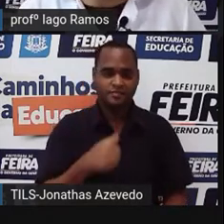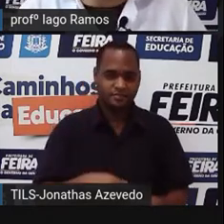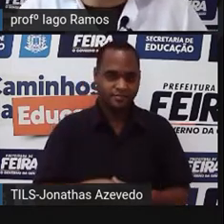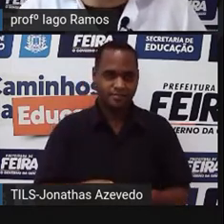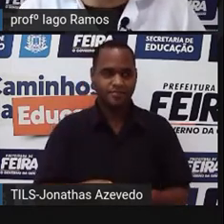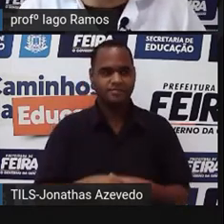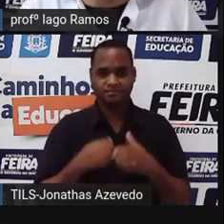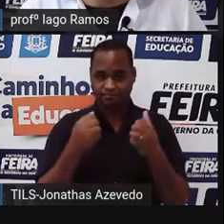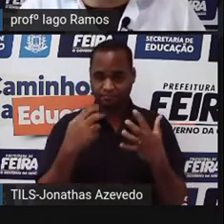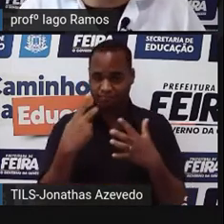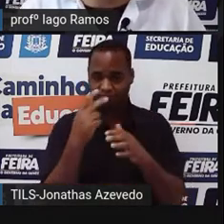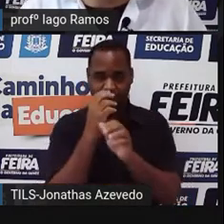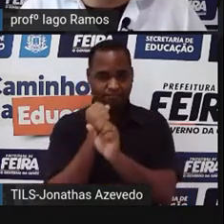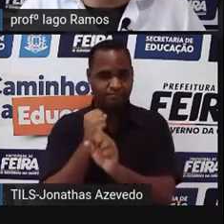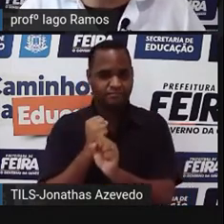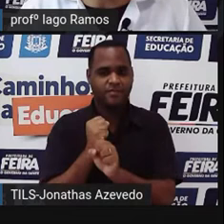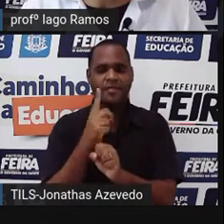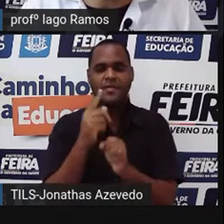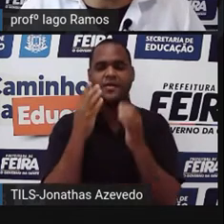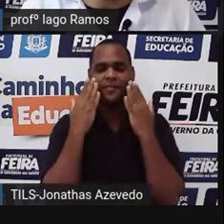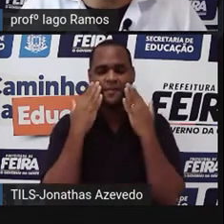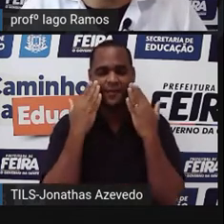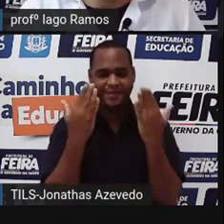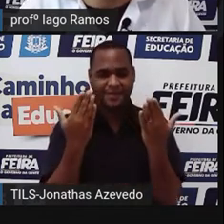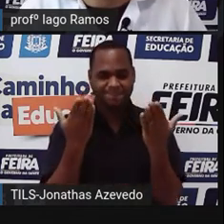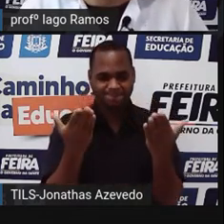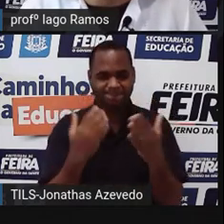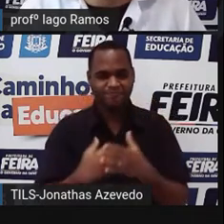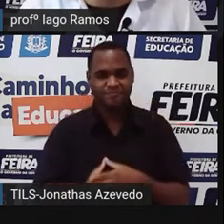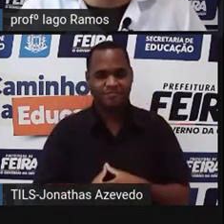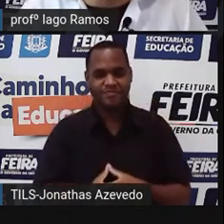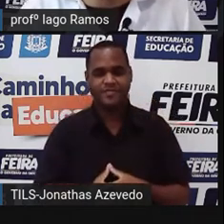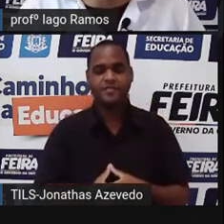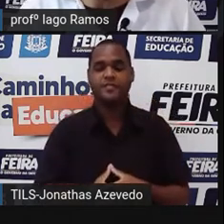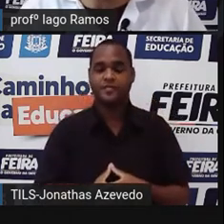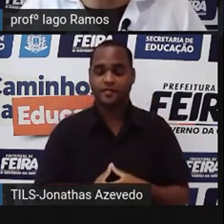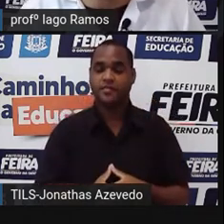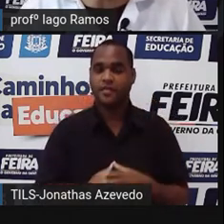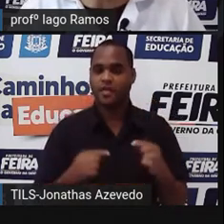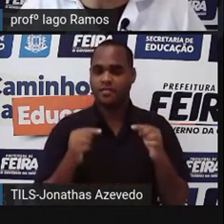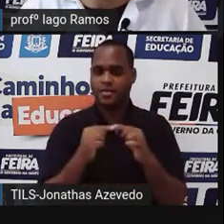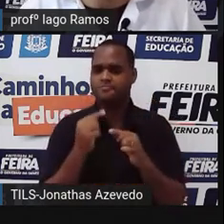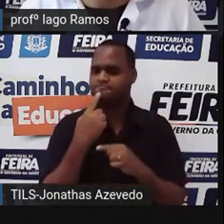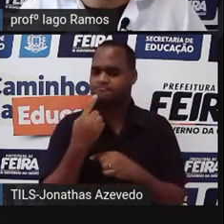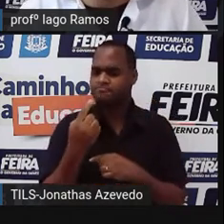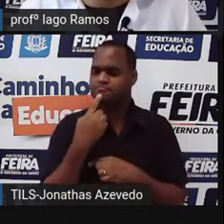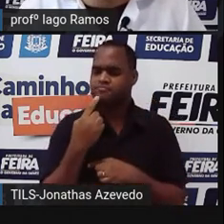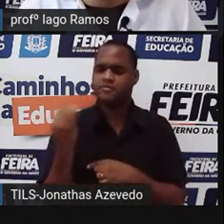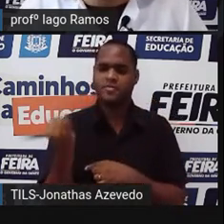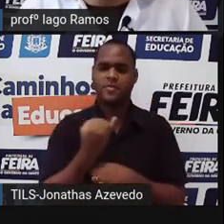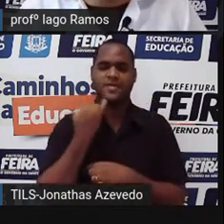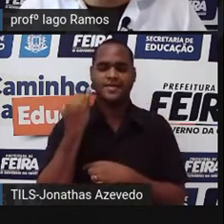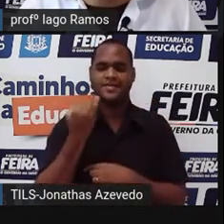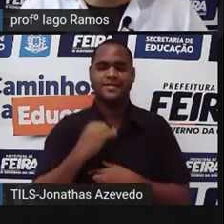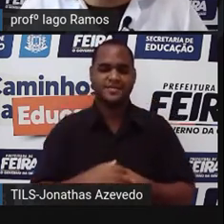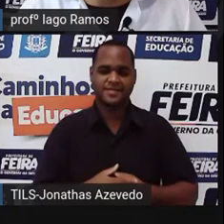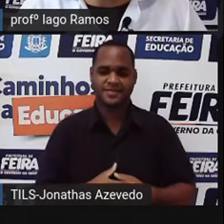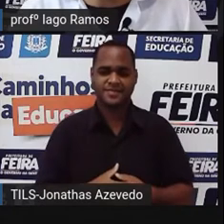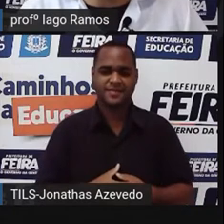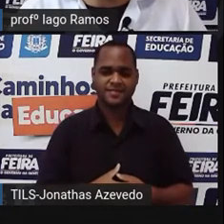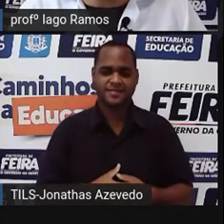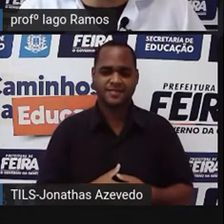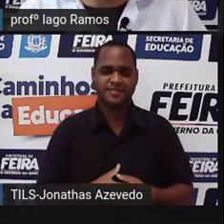você deve estar calculando, mas deixa eu te mostrar aqui, ó, com esse recurso, né? Que a gente